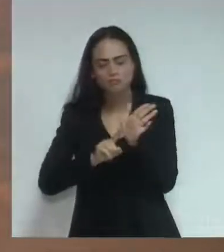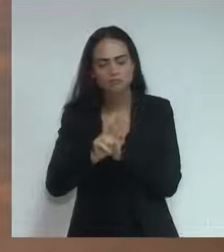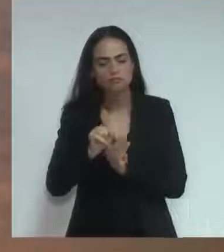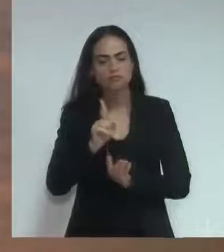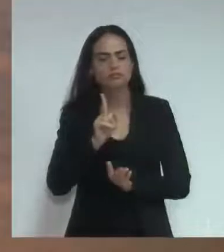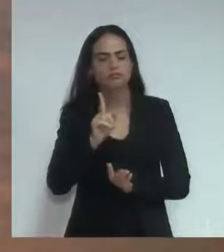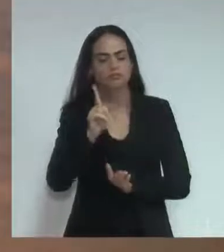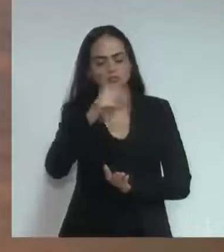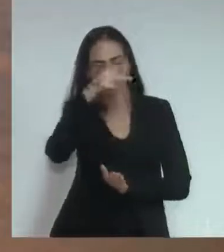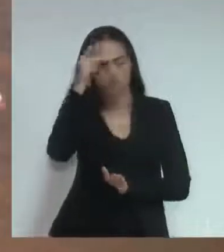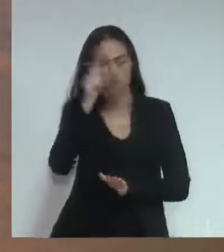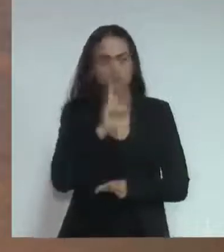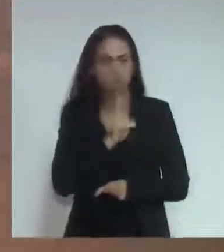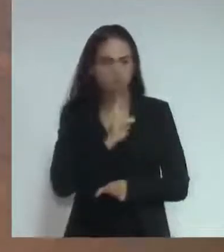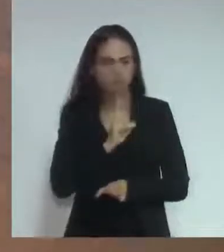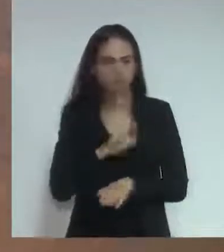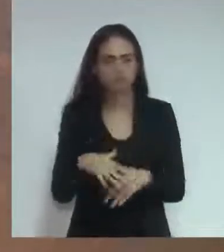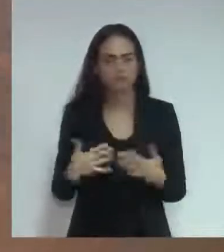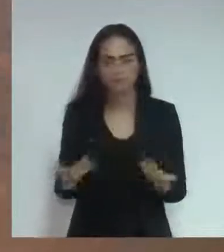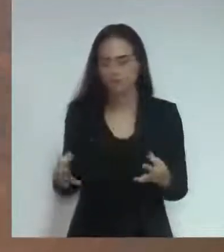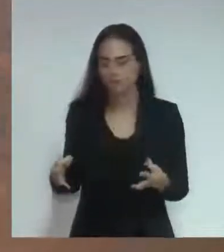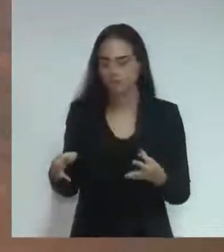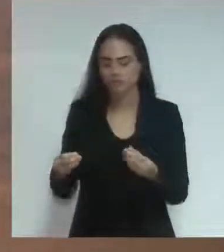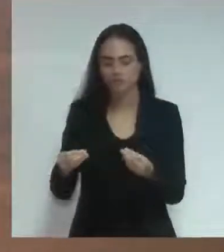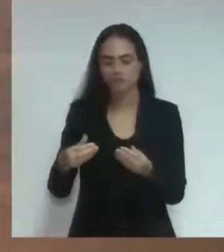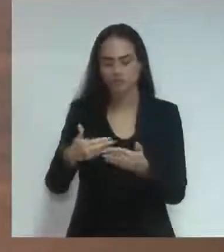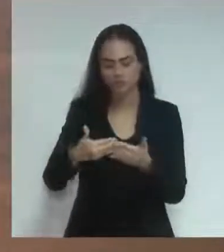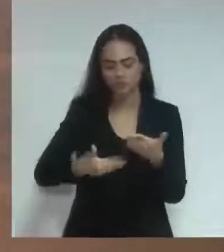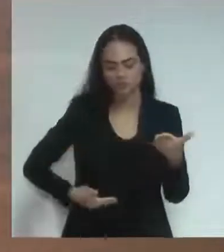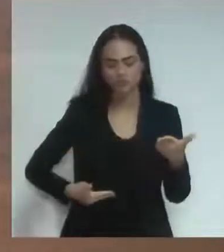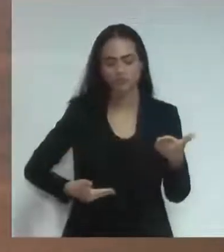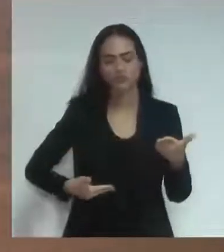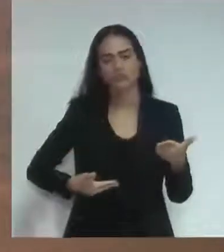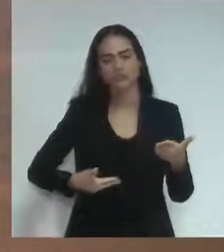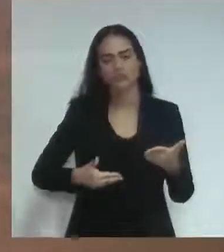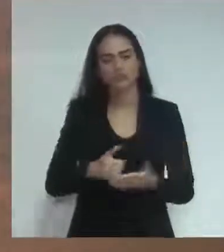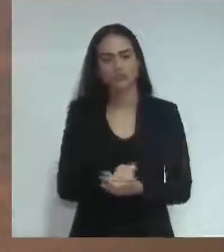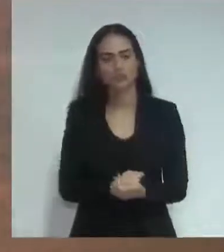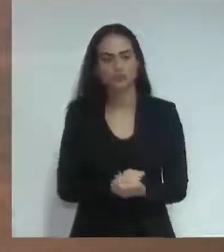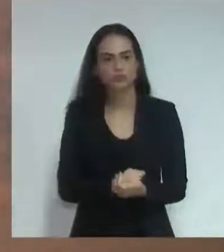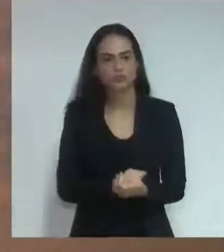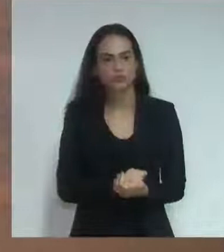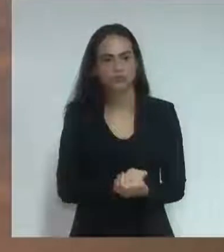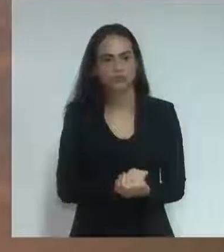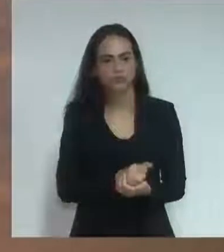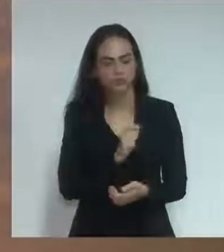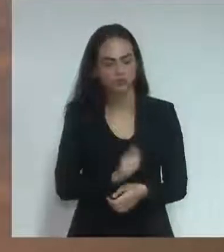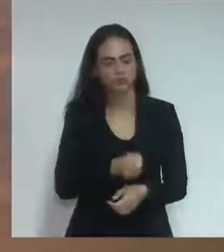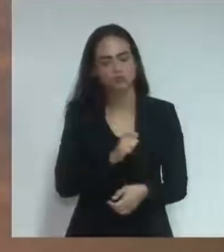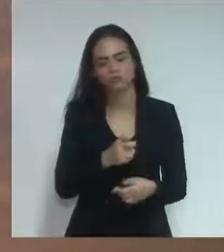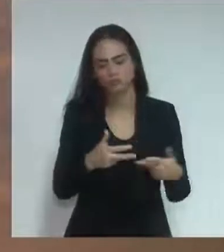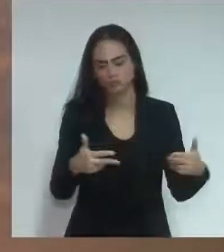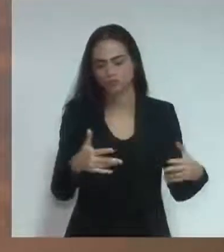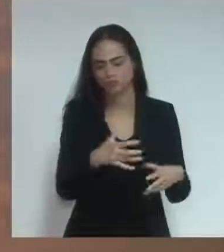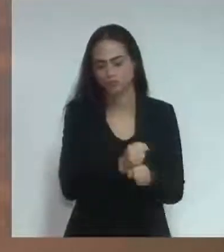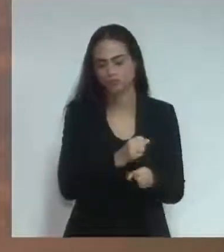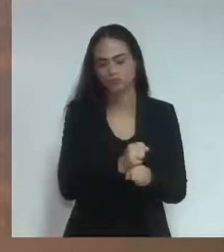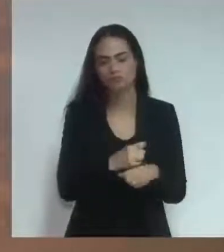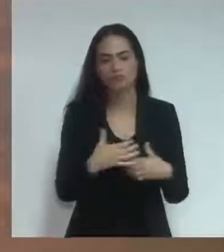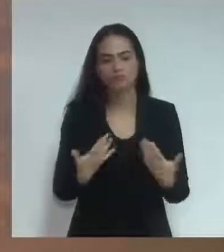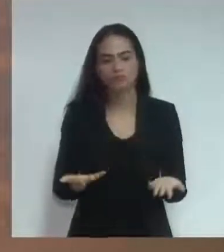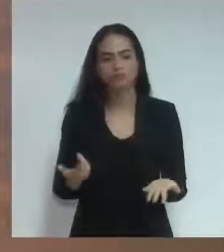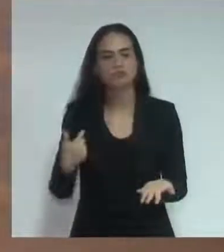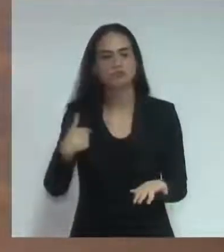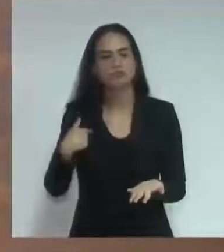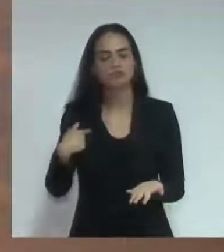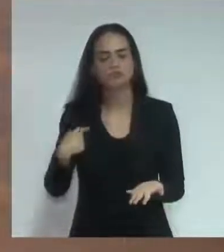Eu, na verdade, li todos os relatórios do Ministério Público de Contas, então minha presença aqui foi muito mais no